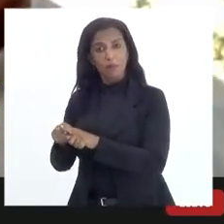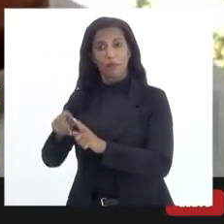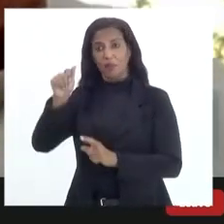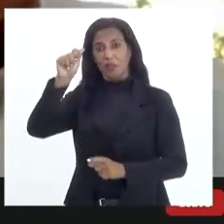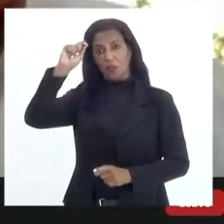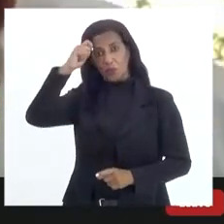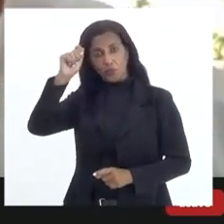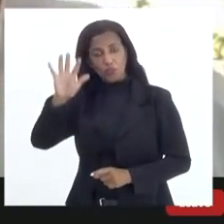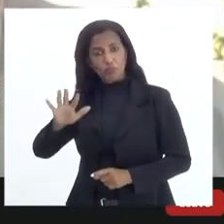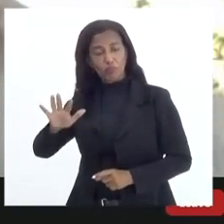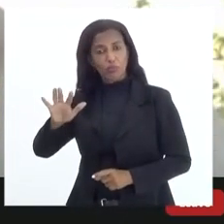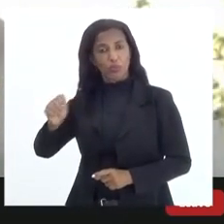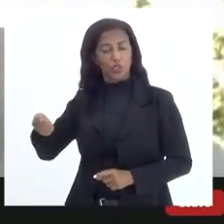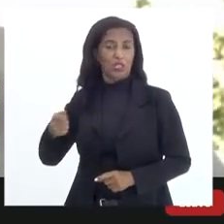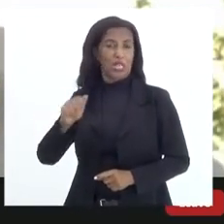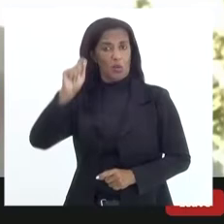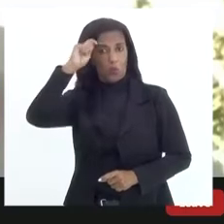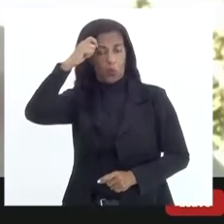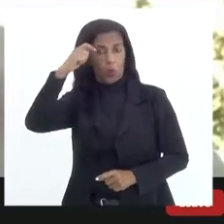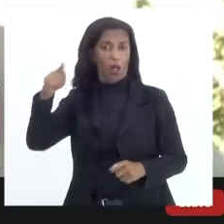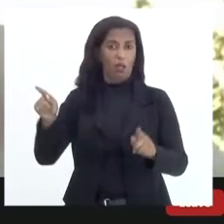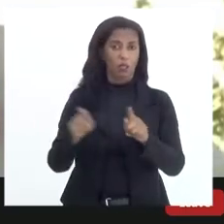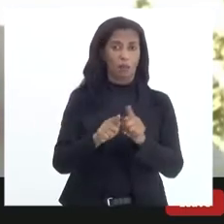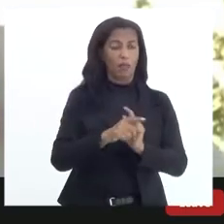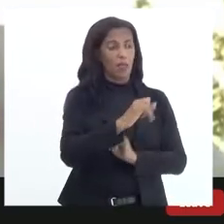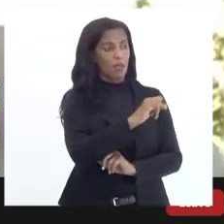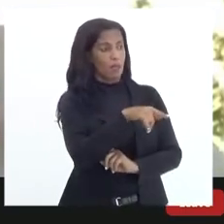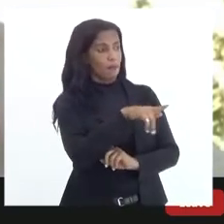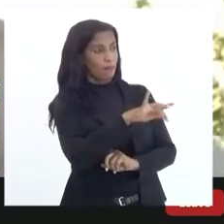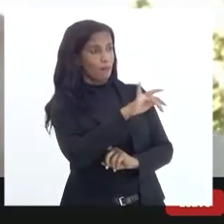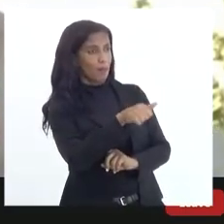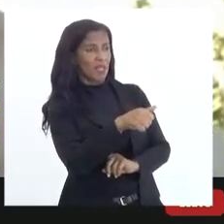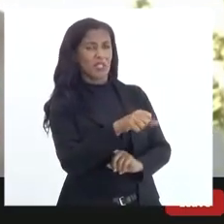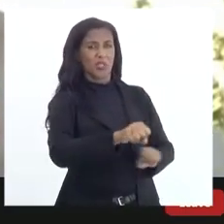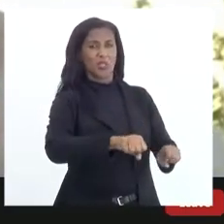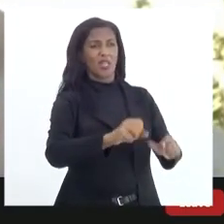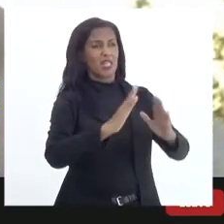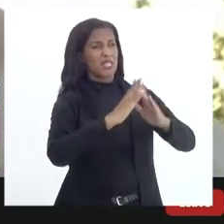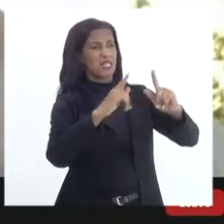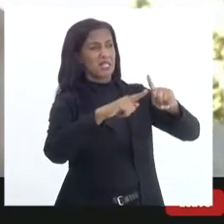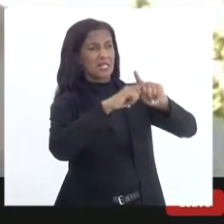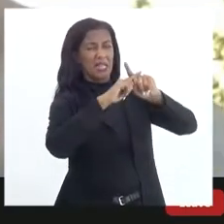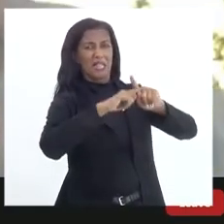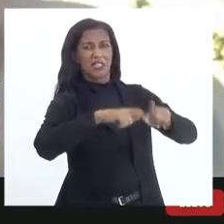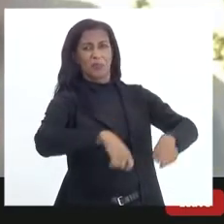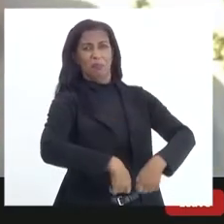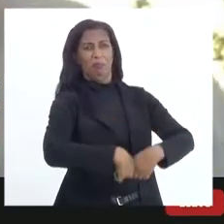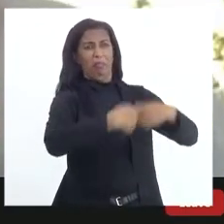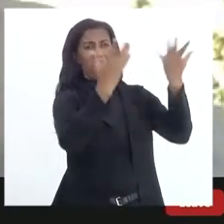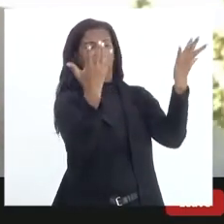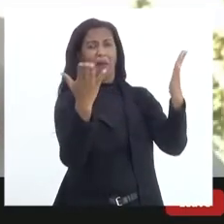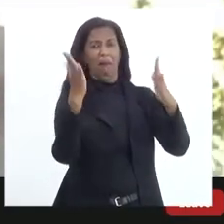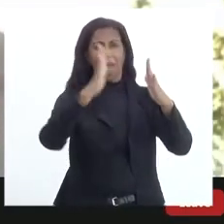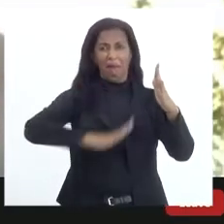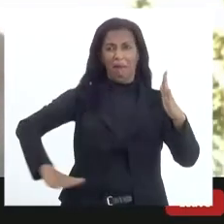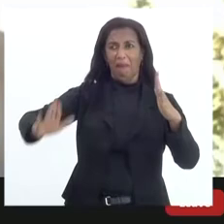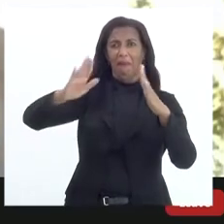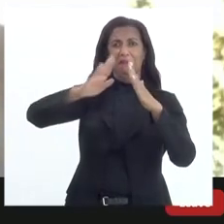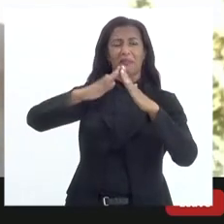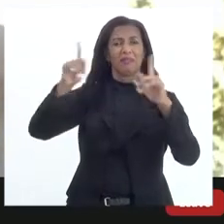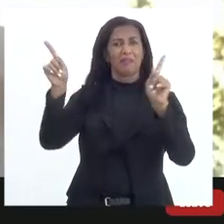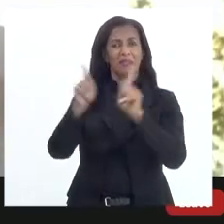são os igrejas com destruídas, invadidas, santos quebrados nas